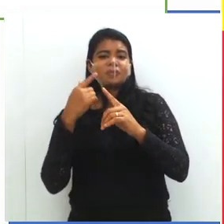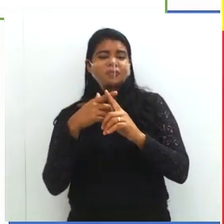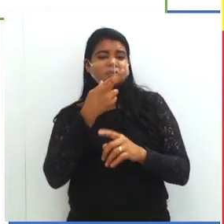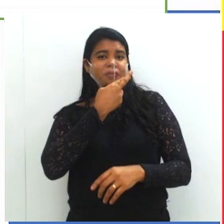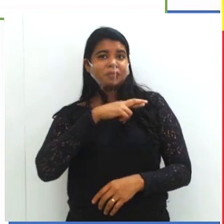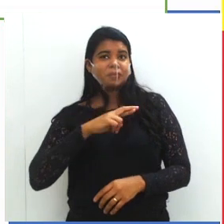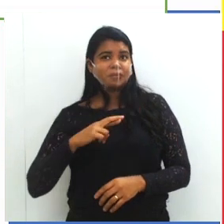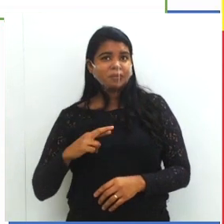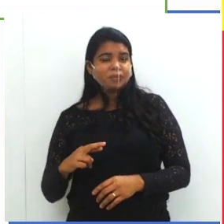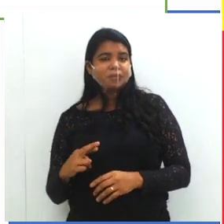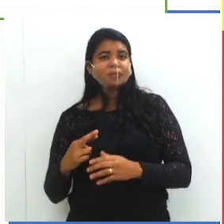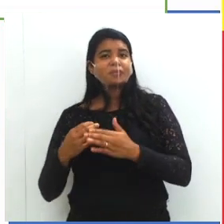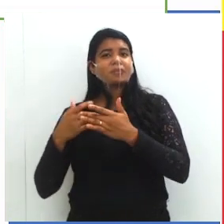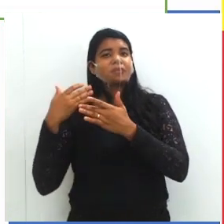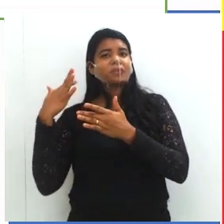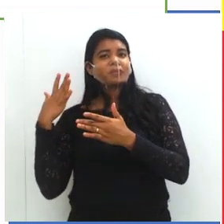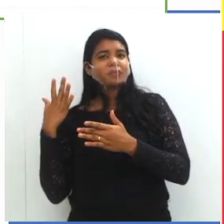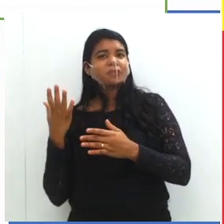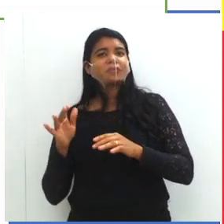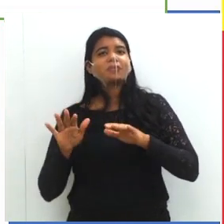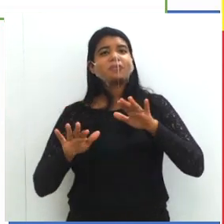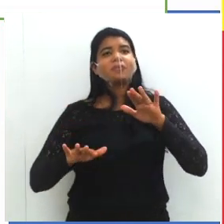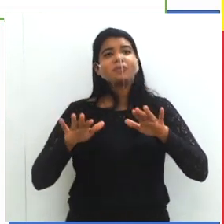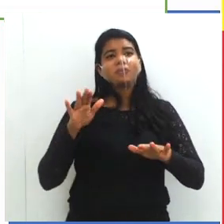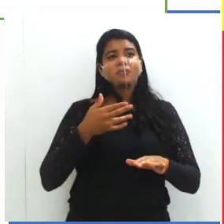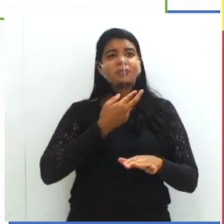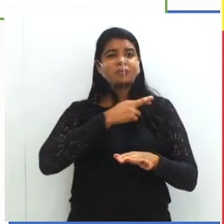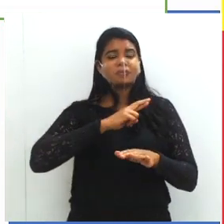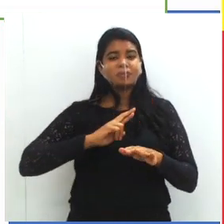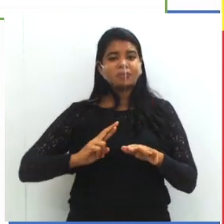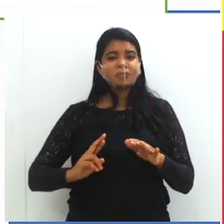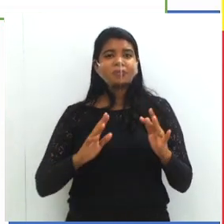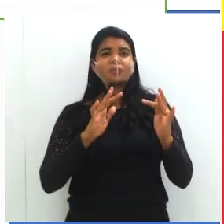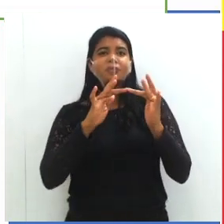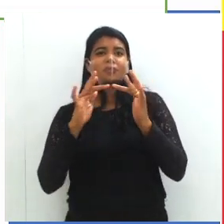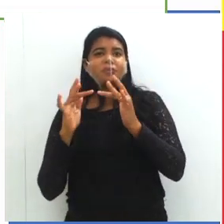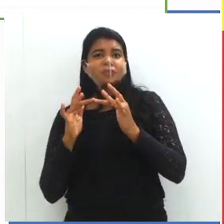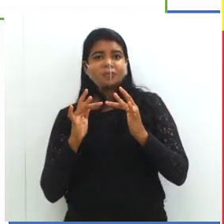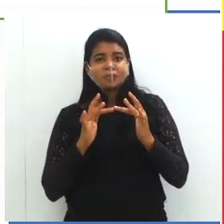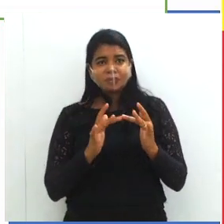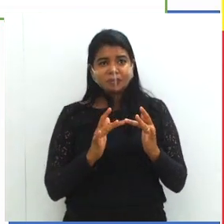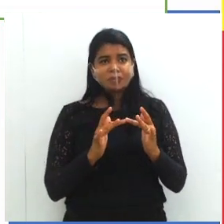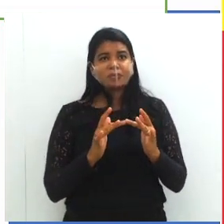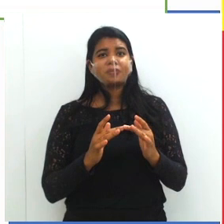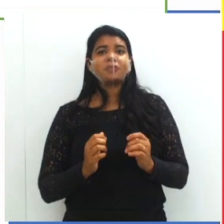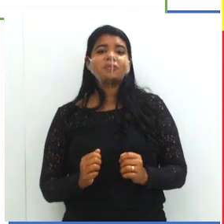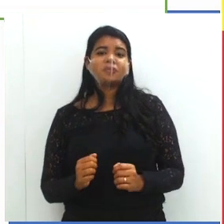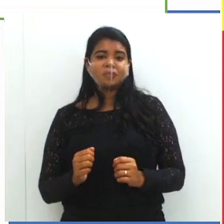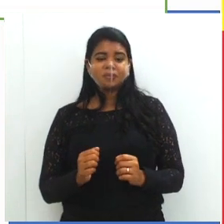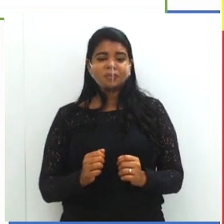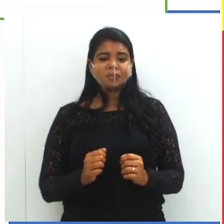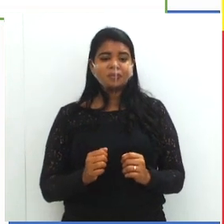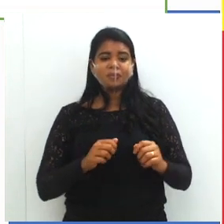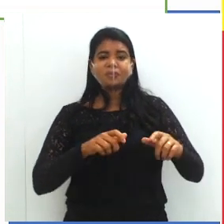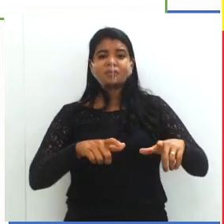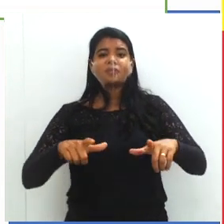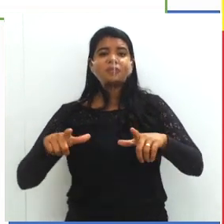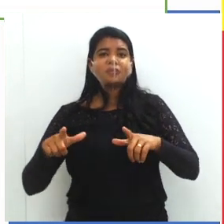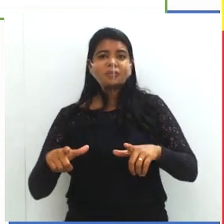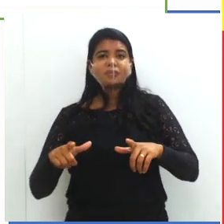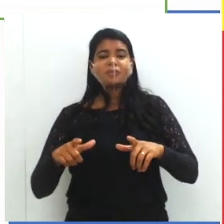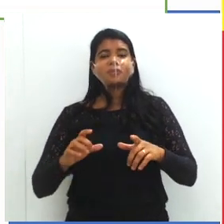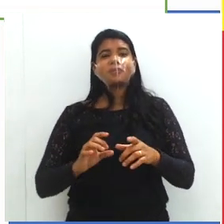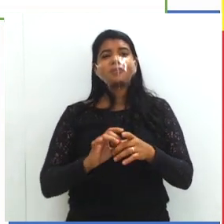religião, a tradição religiosa e movimentos religiosos no espaço público, se liga a